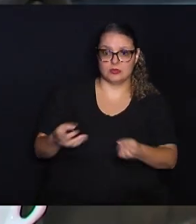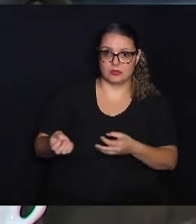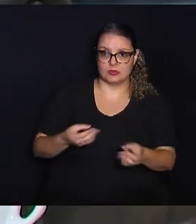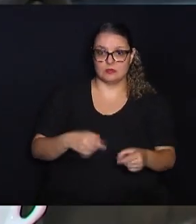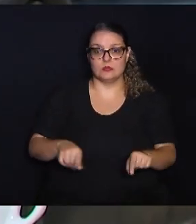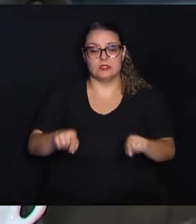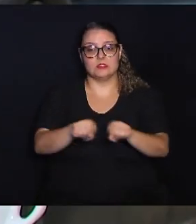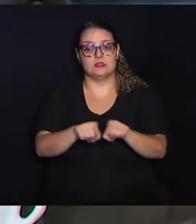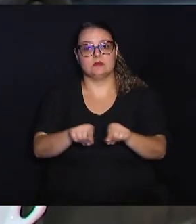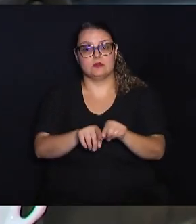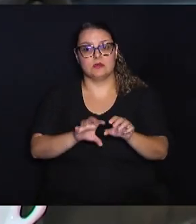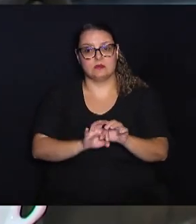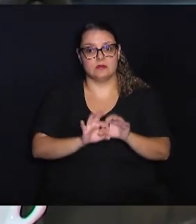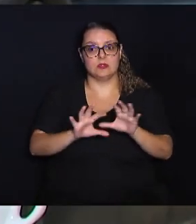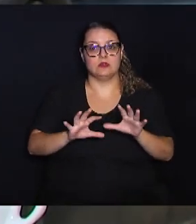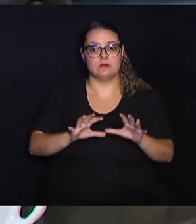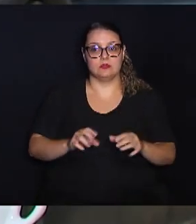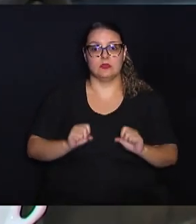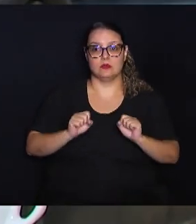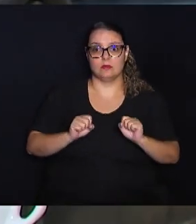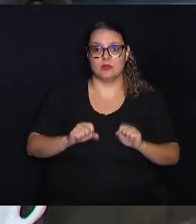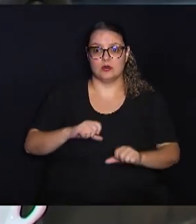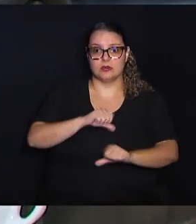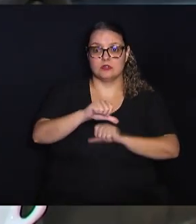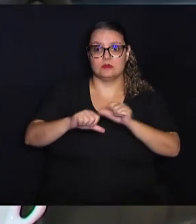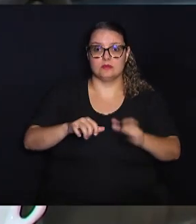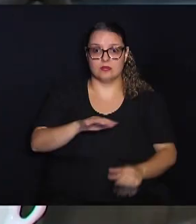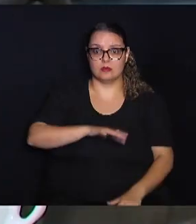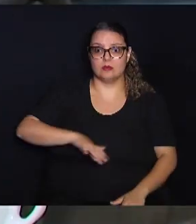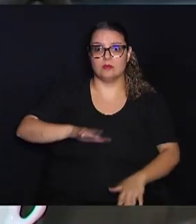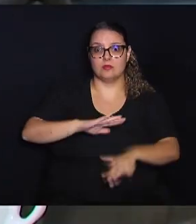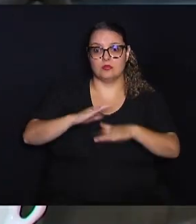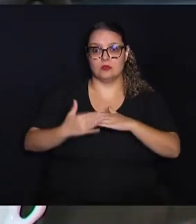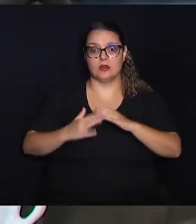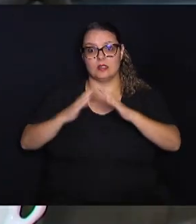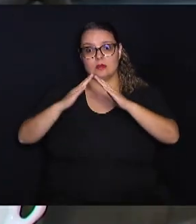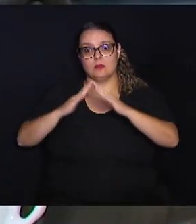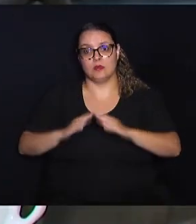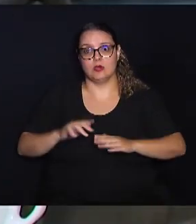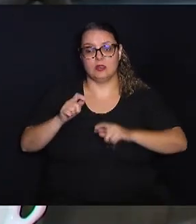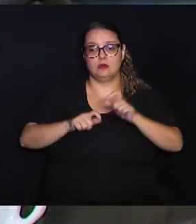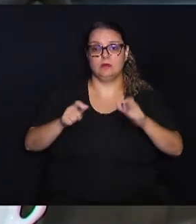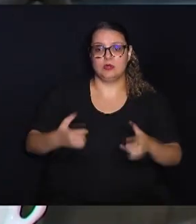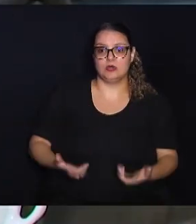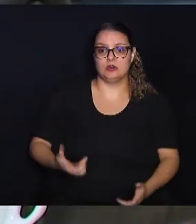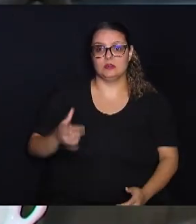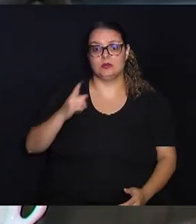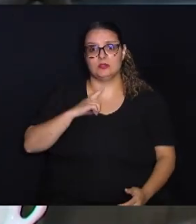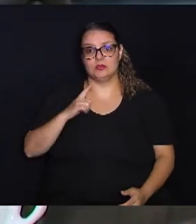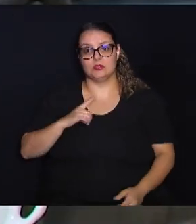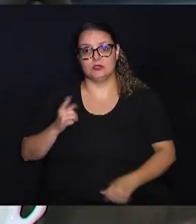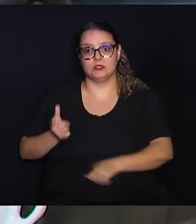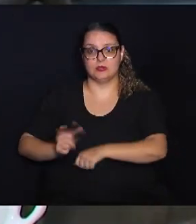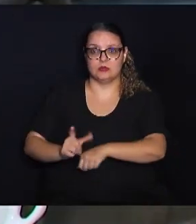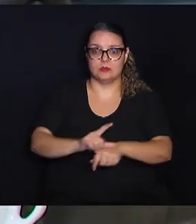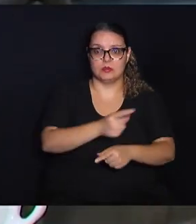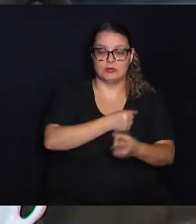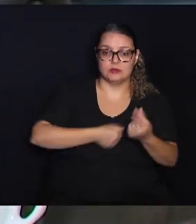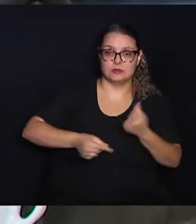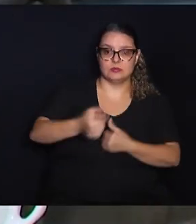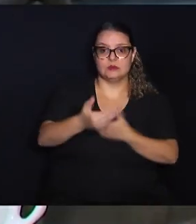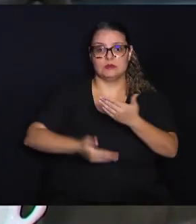mas também permitindo que você possa transformar naquilo num bairro onde que morem pessoas, onde você tenha comércio,